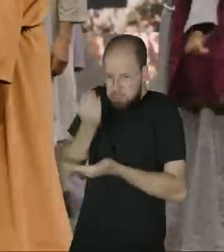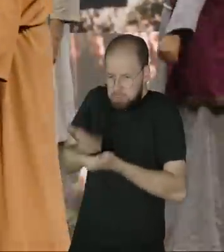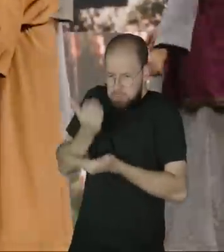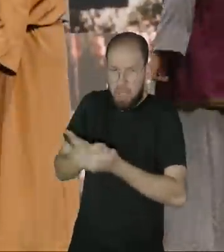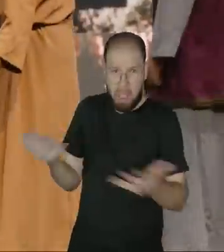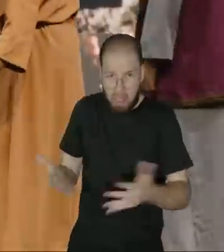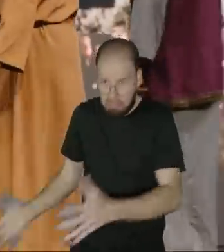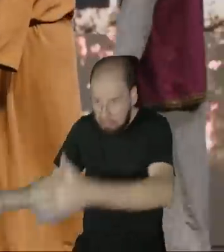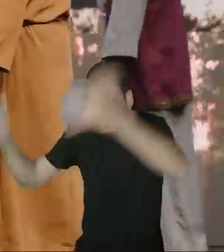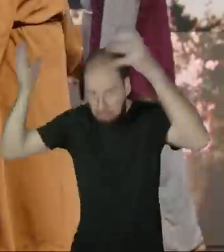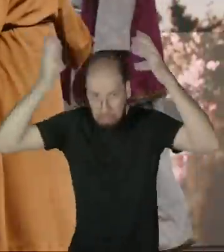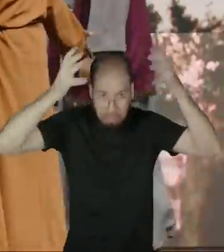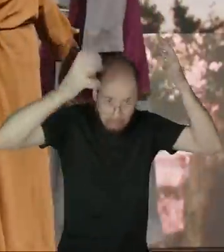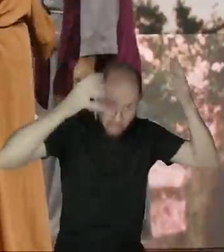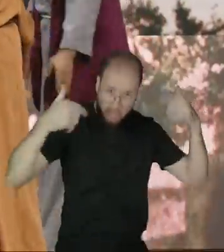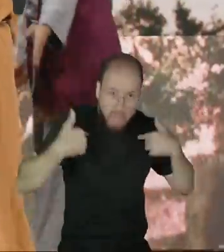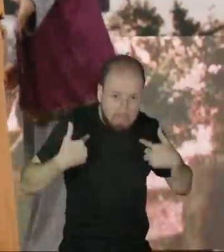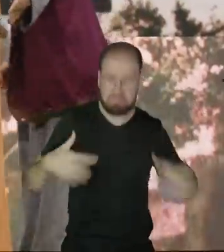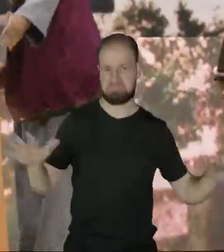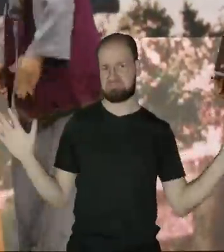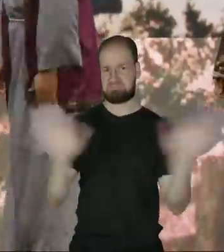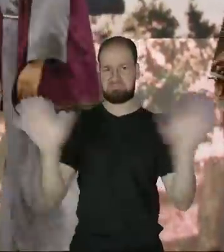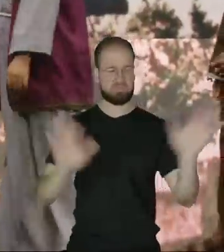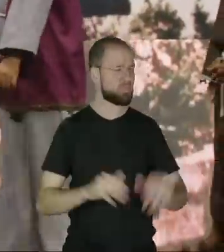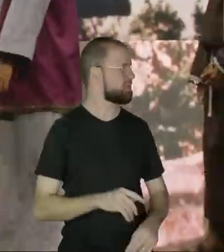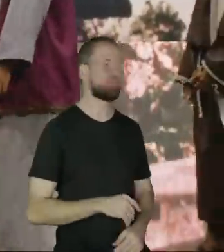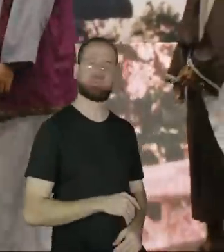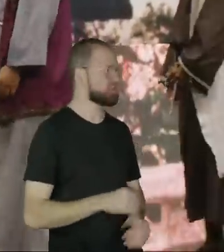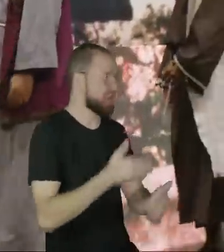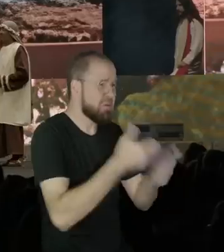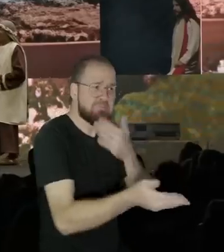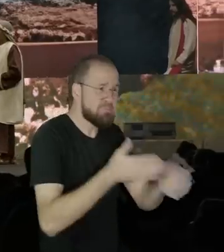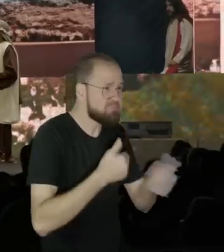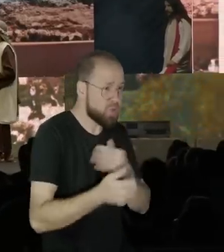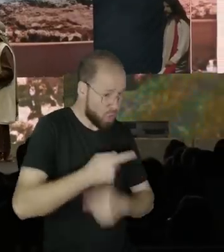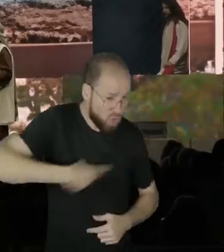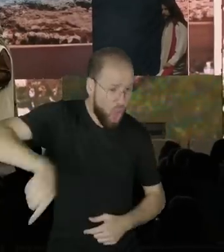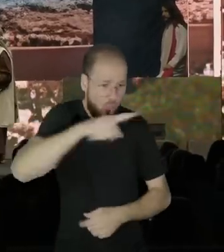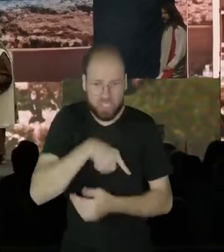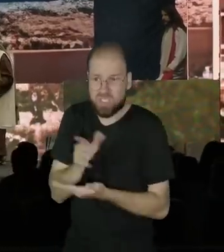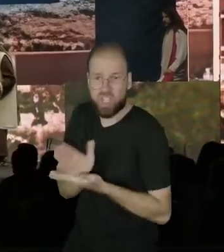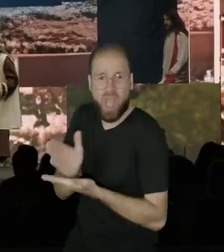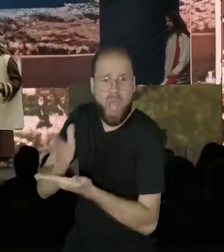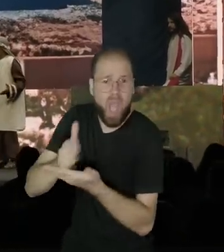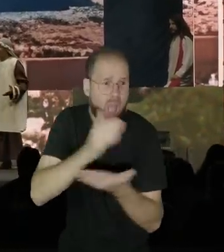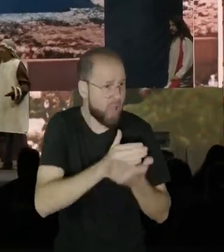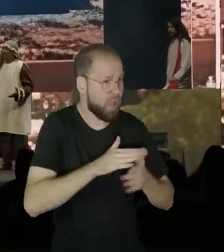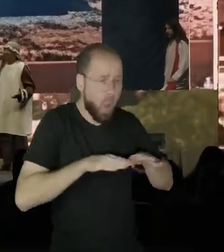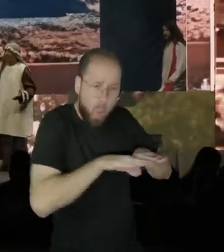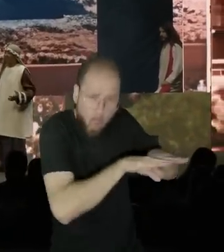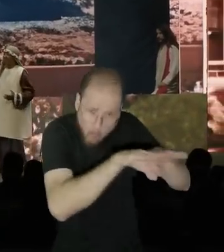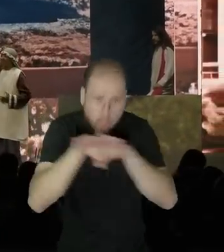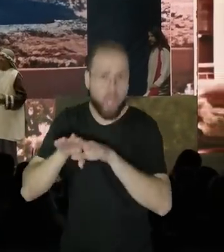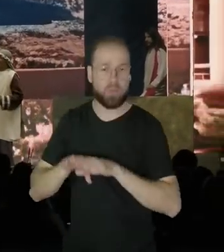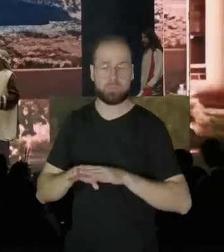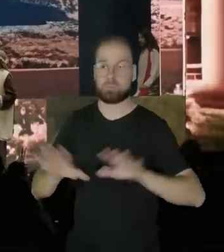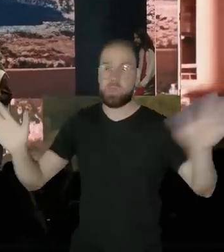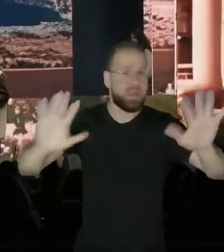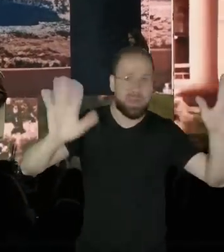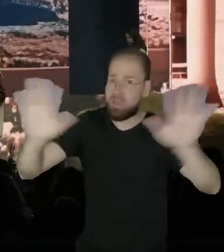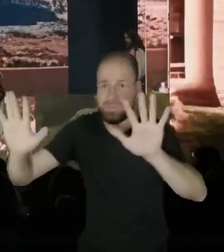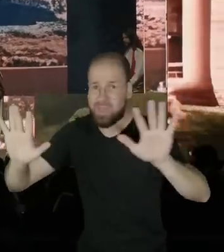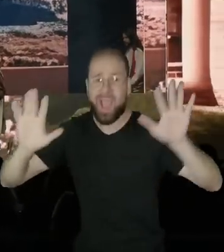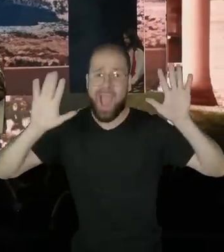cabeça. Judas, não importa. Você não aprendeu ainda que dividimos e servimos tudo? Gente, calma.